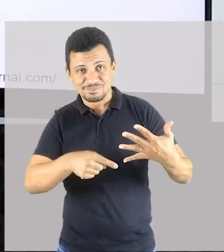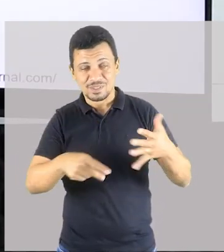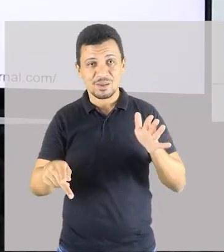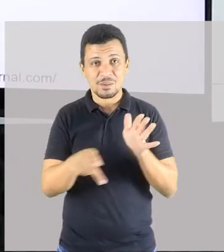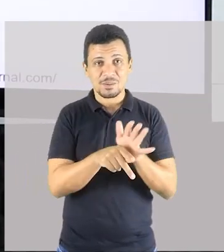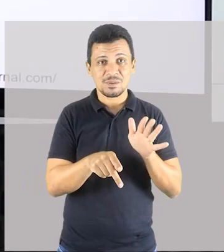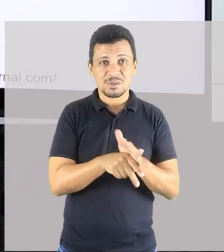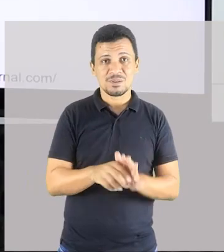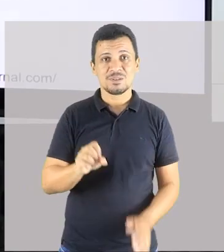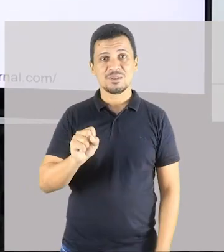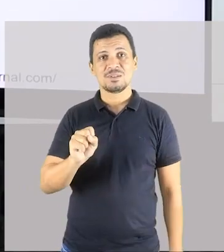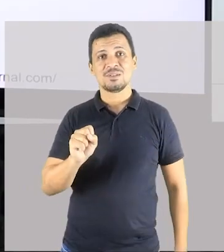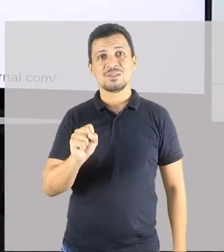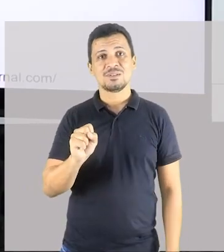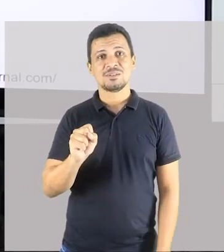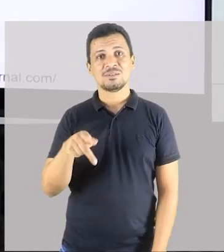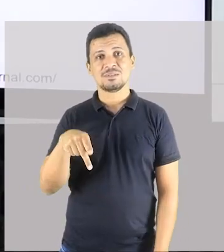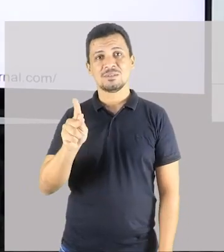que compõem